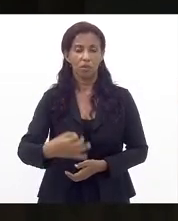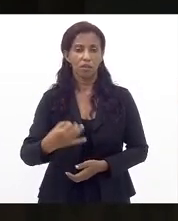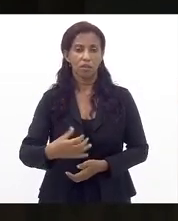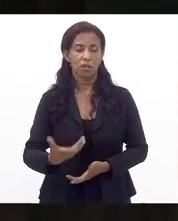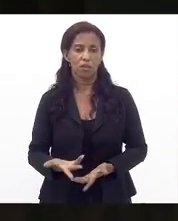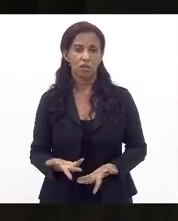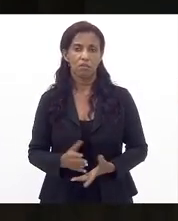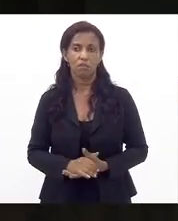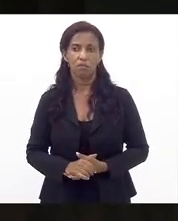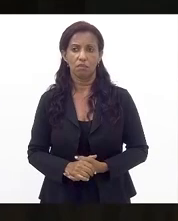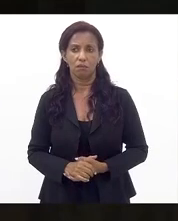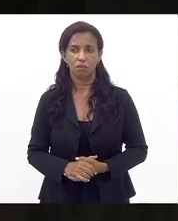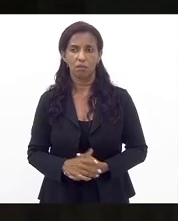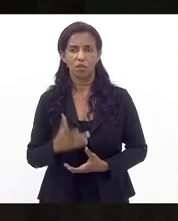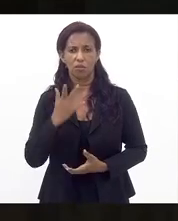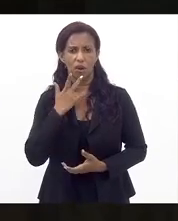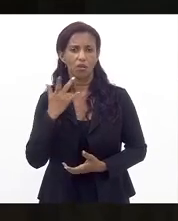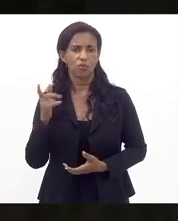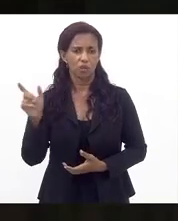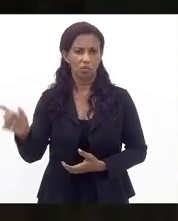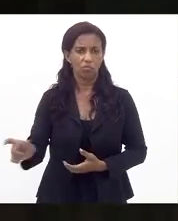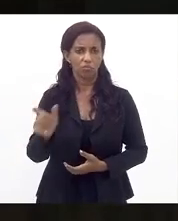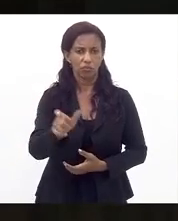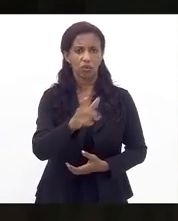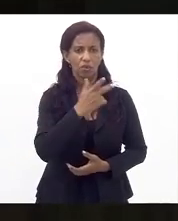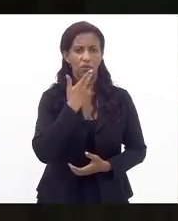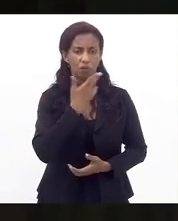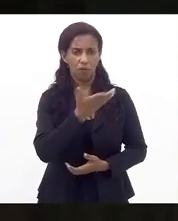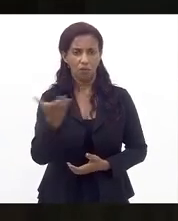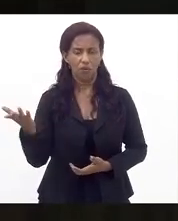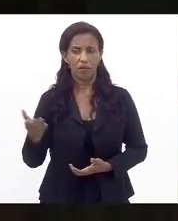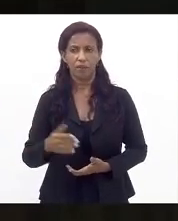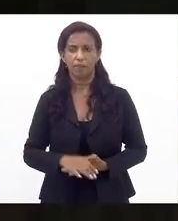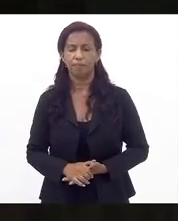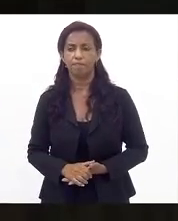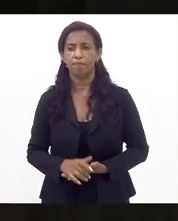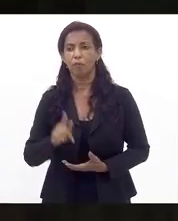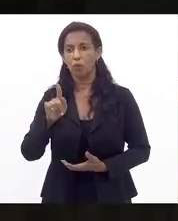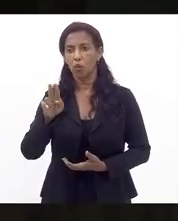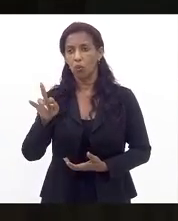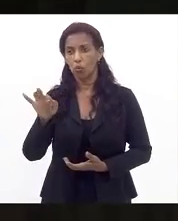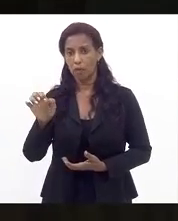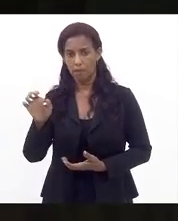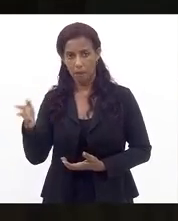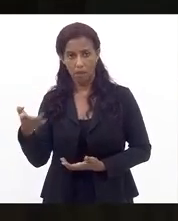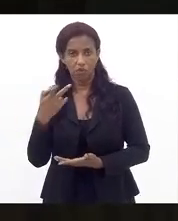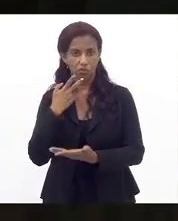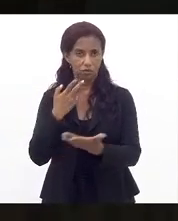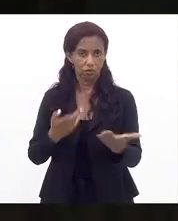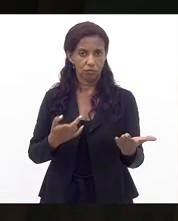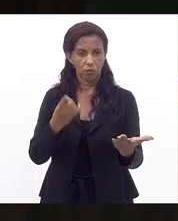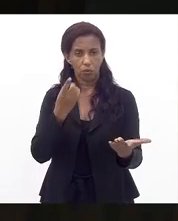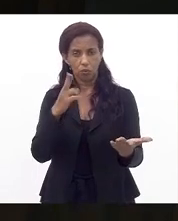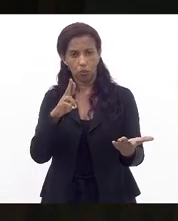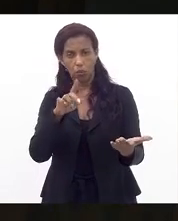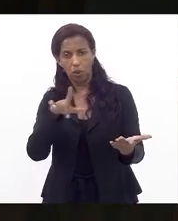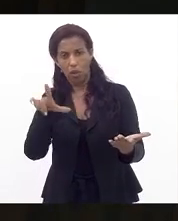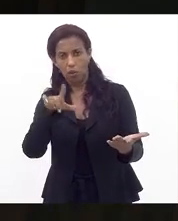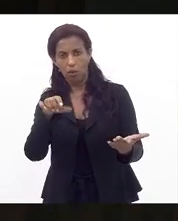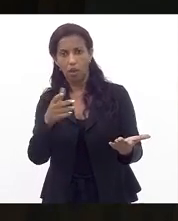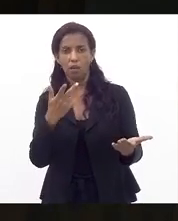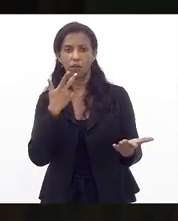acho que vai ser a palavra do dos Servidores pegando o gancho no que o Gutemberg já falou eu tenho certeza Doutor Leonardo também